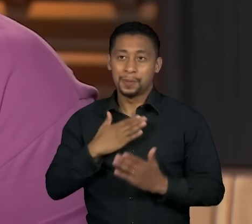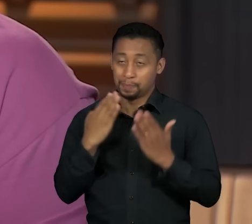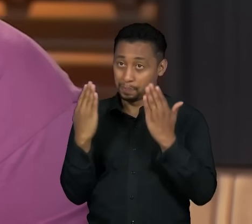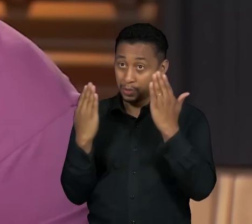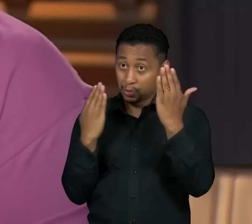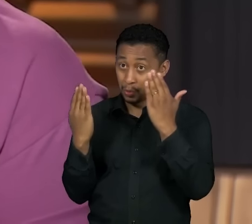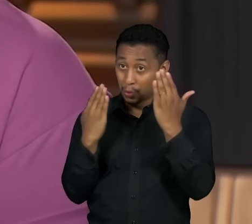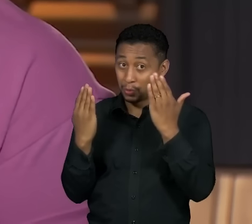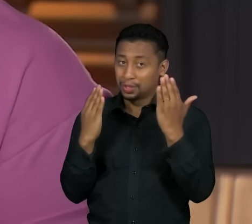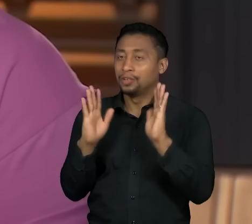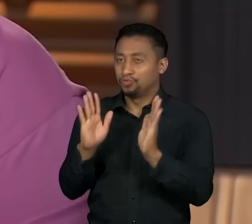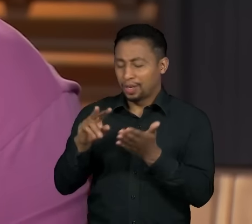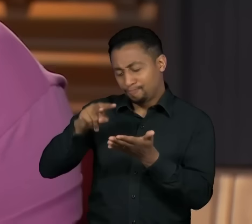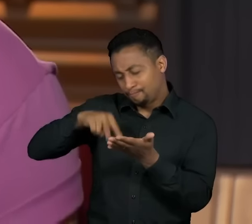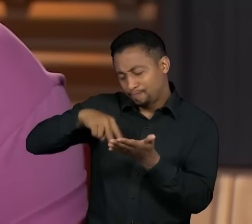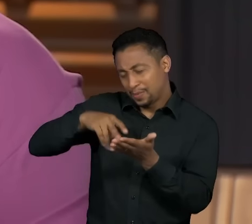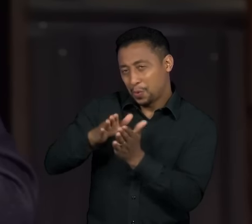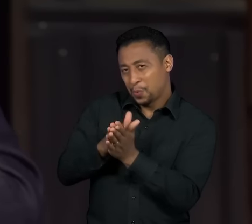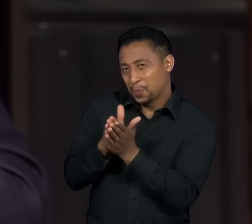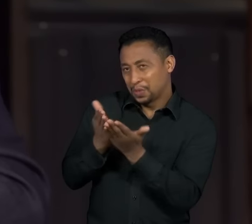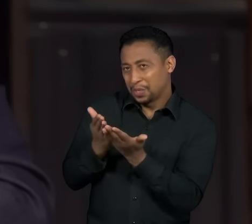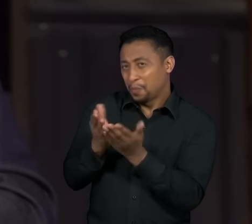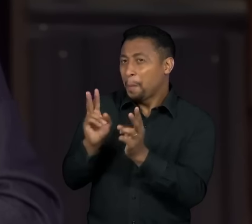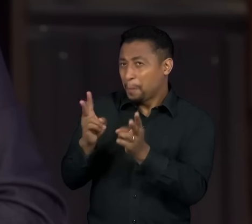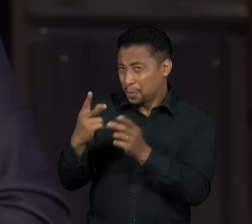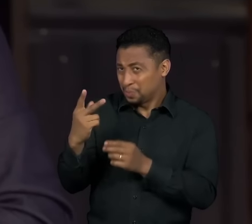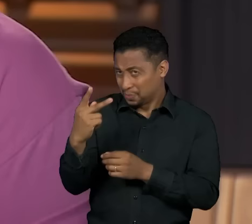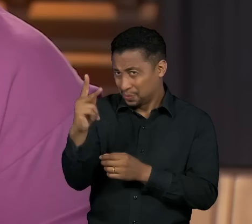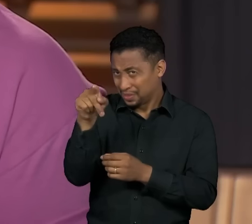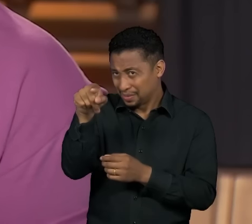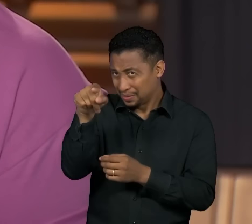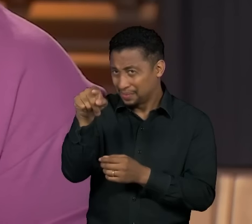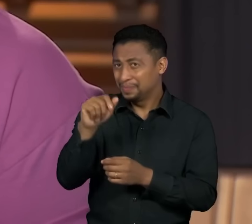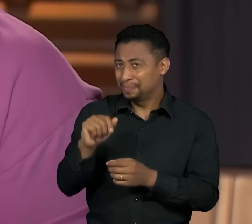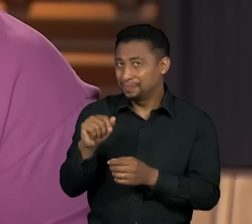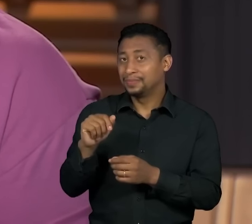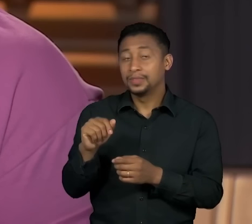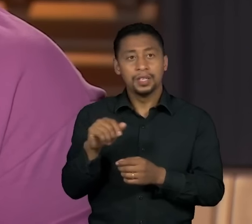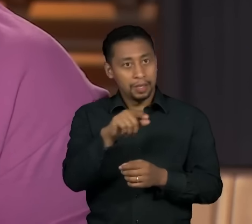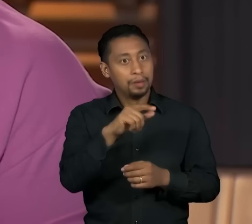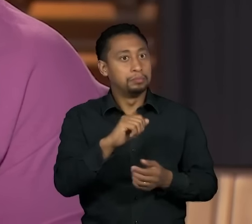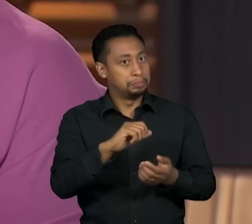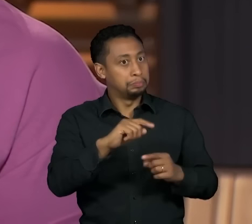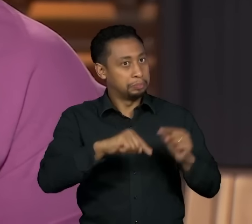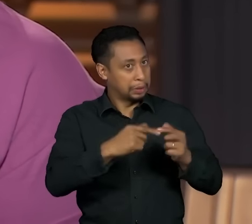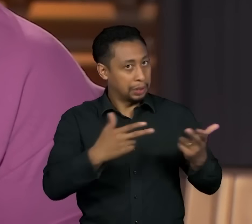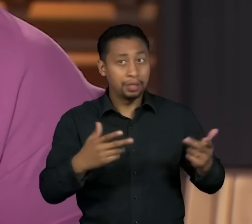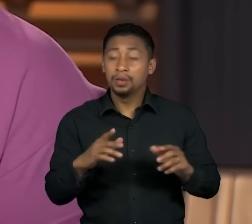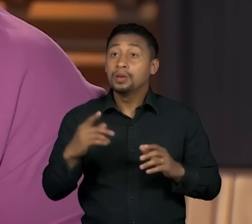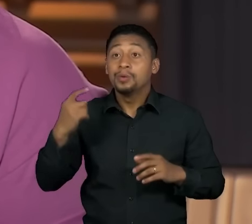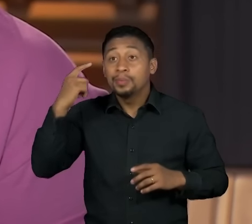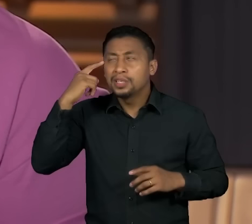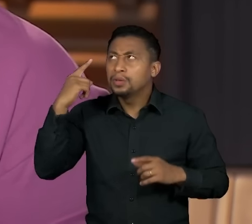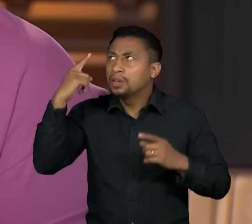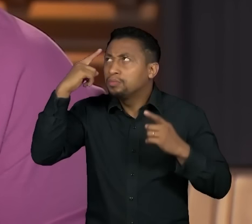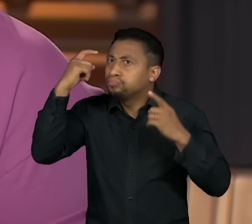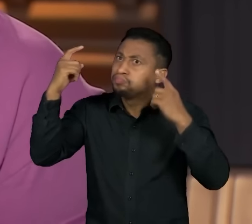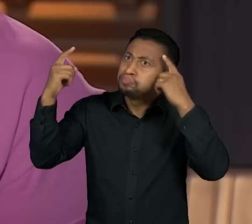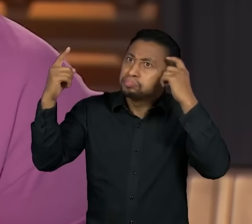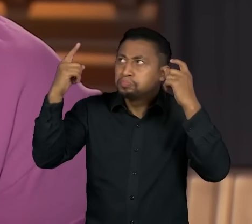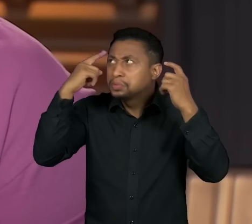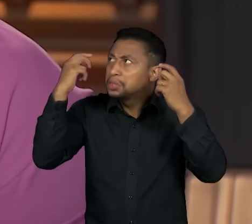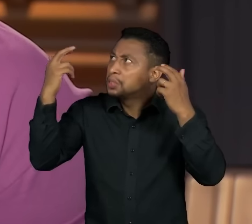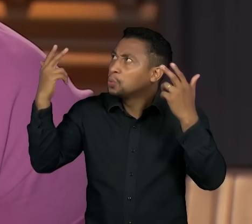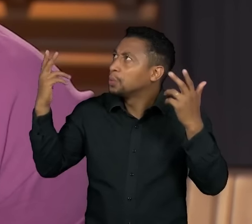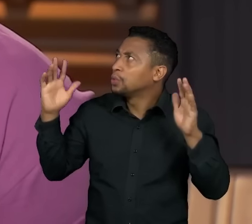muito nesse livro. Sim, muito material para ela trabalhar. Eu fazia as coisas achando que eu estava inventando na minha cabeça, aí do nada destravava uma